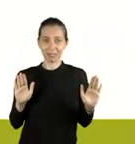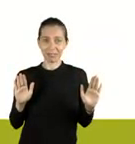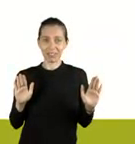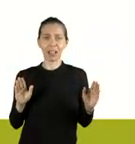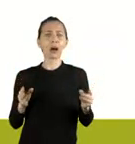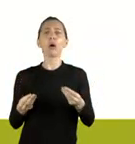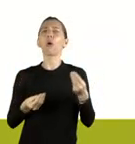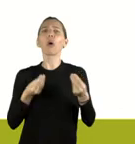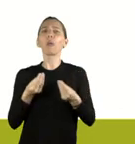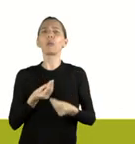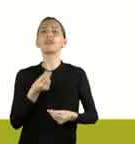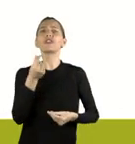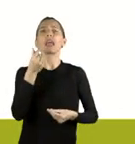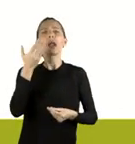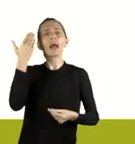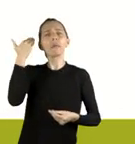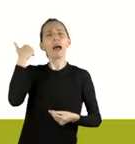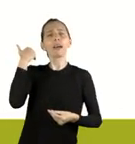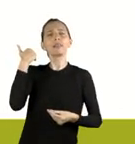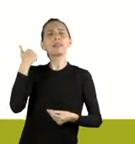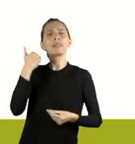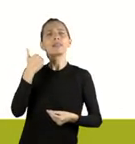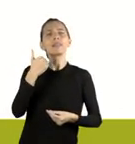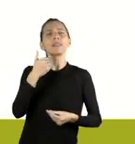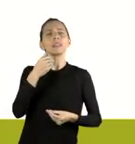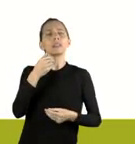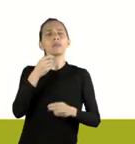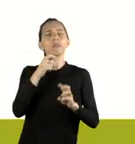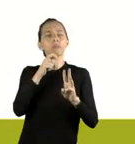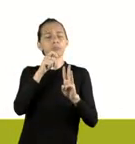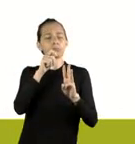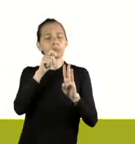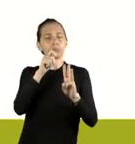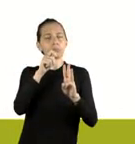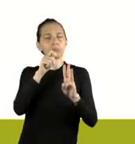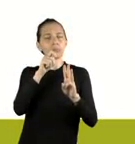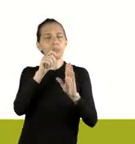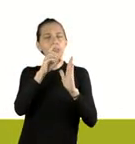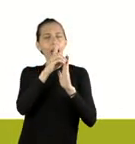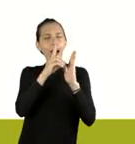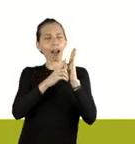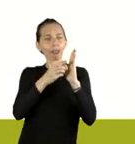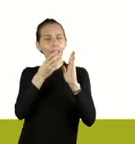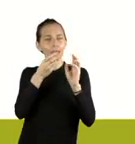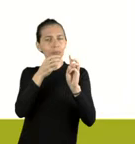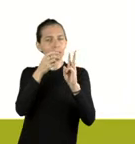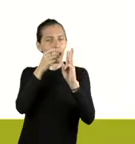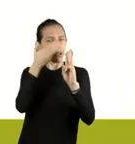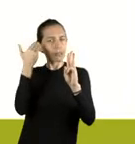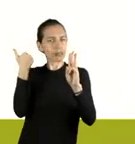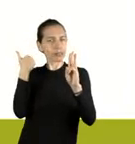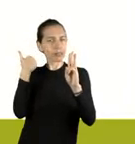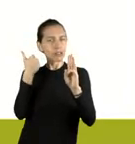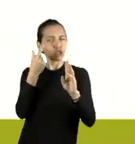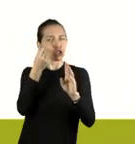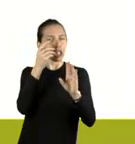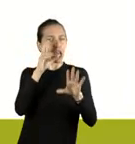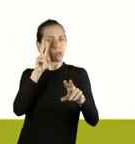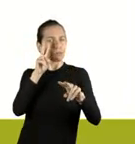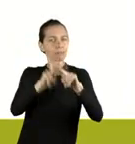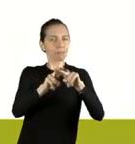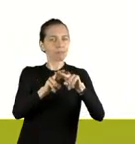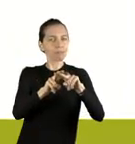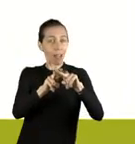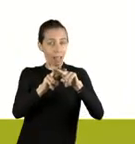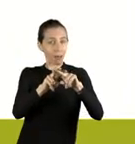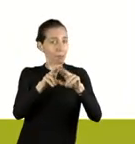arrancaram o dinheiro na década passada? Não, três décadas, estou ficando velho. Três décadas atrás? Da poupança. É a mais